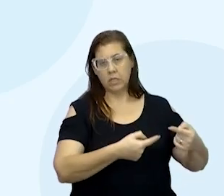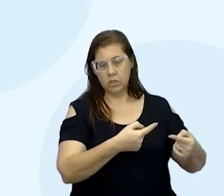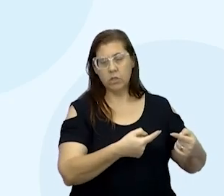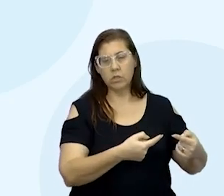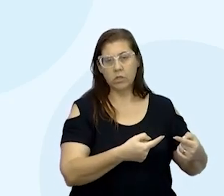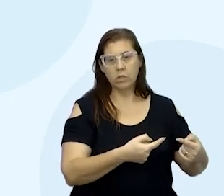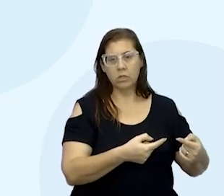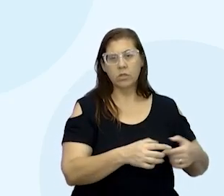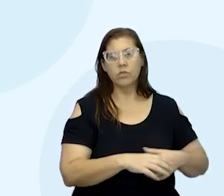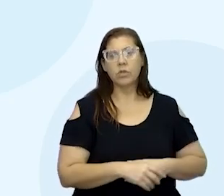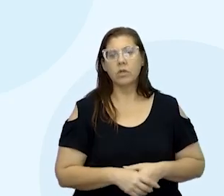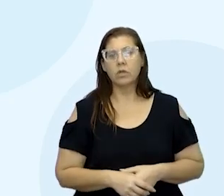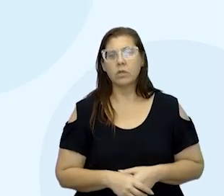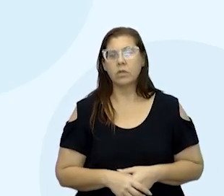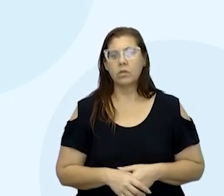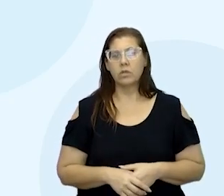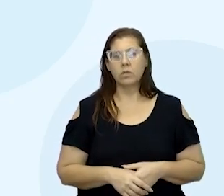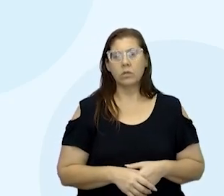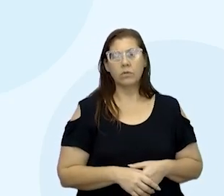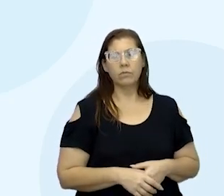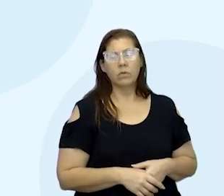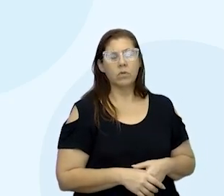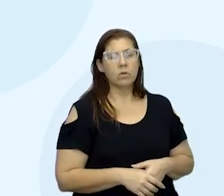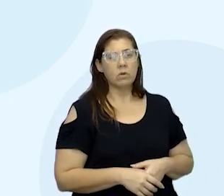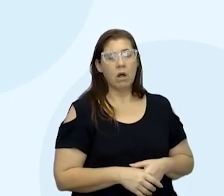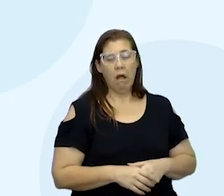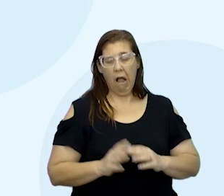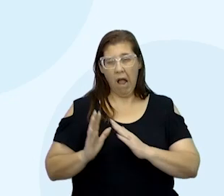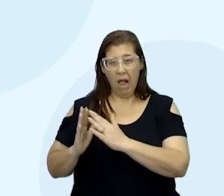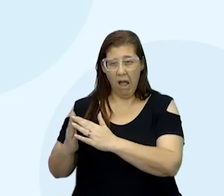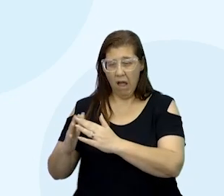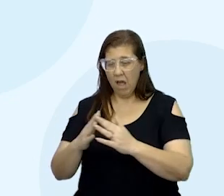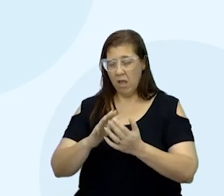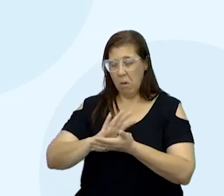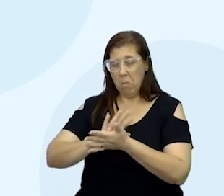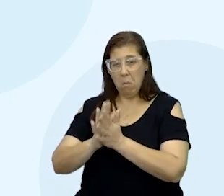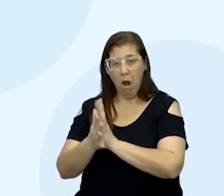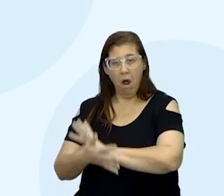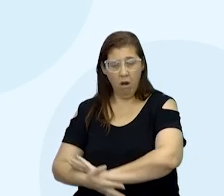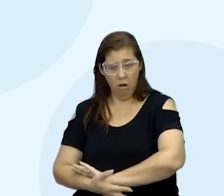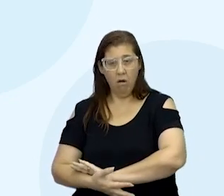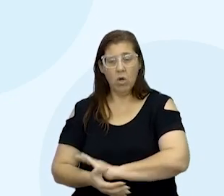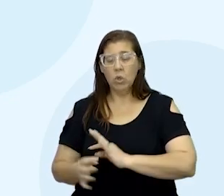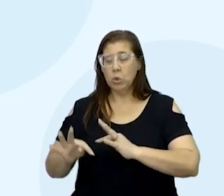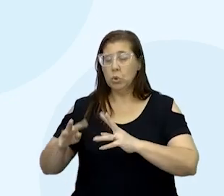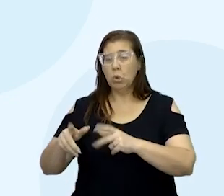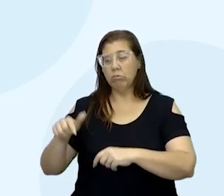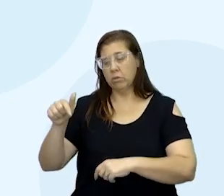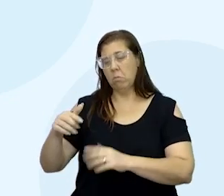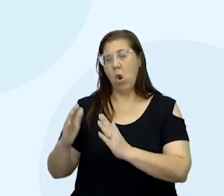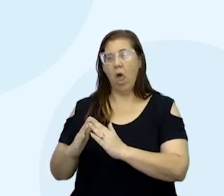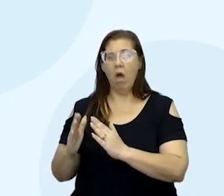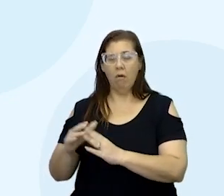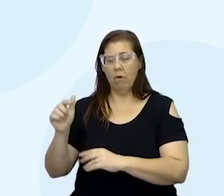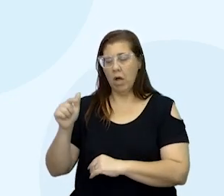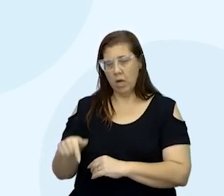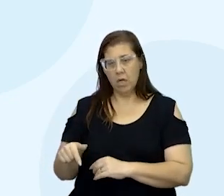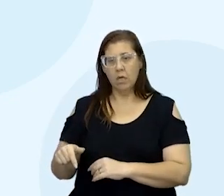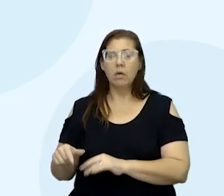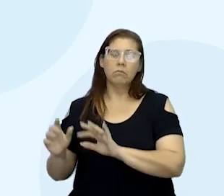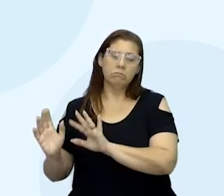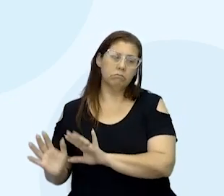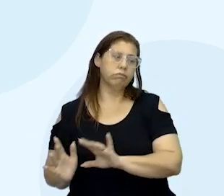higienista de limpeza, né, cortiços foram derrubados e os moradores passaram a ocupar mais espaço